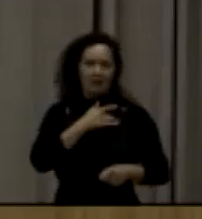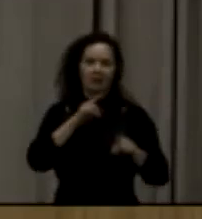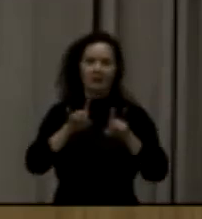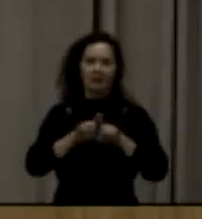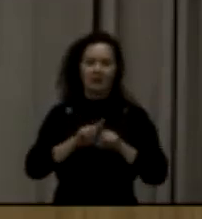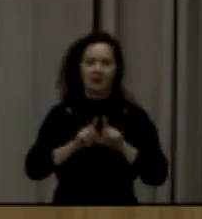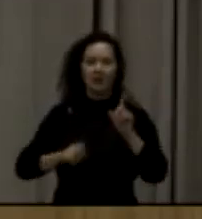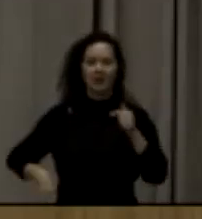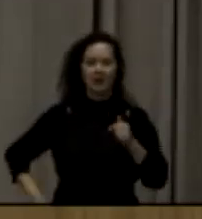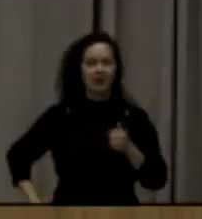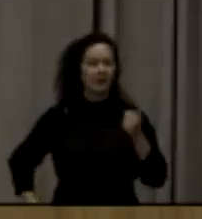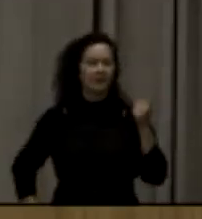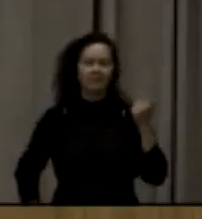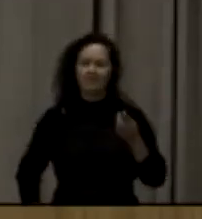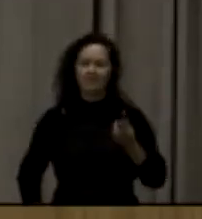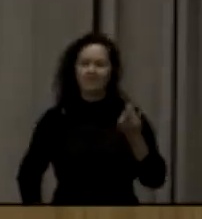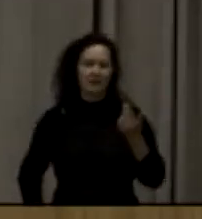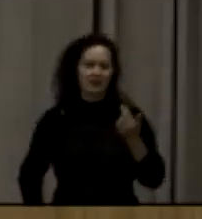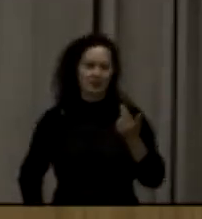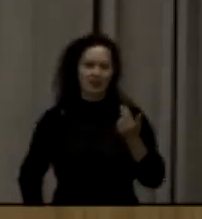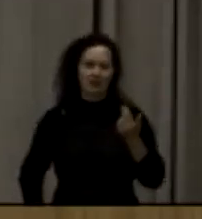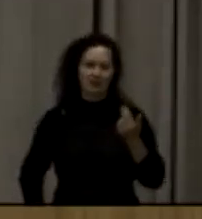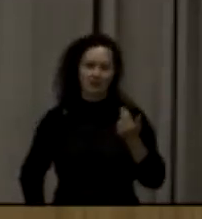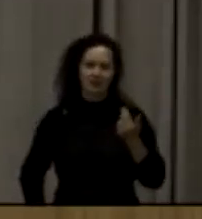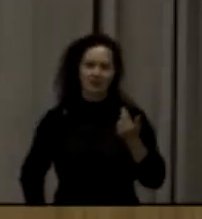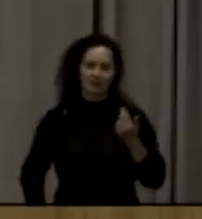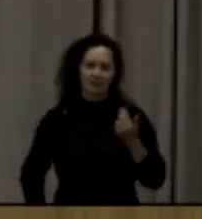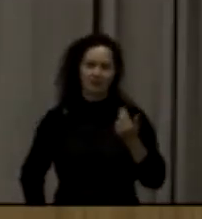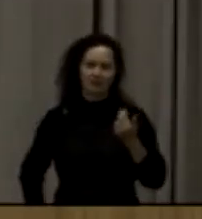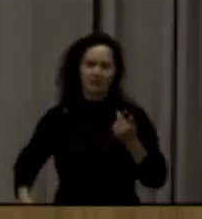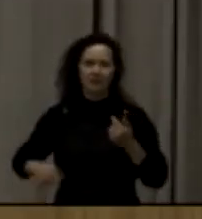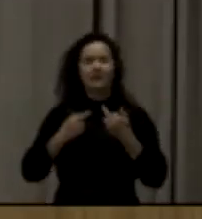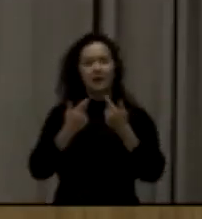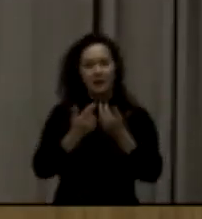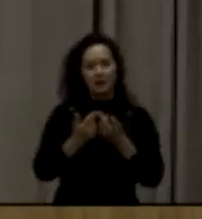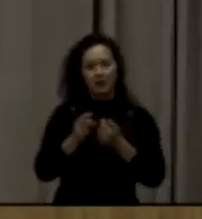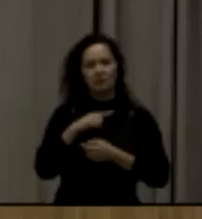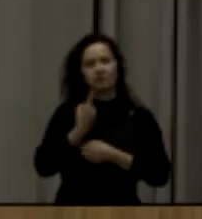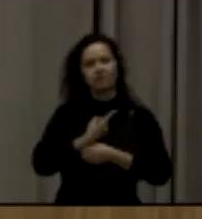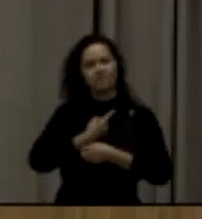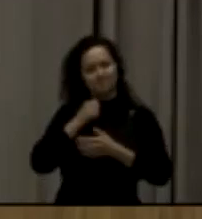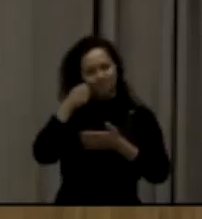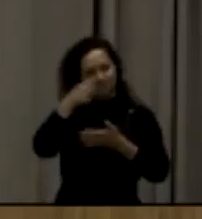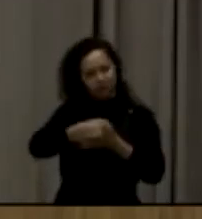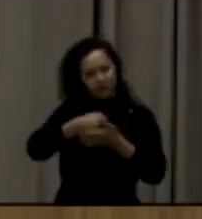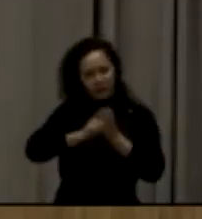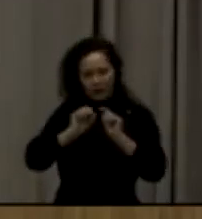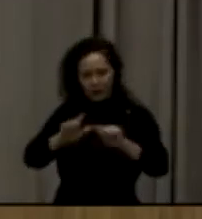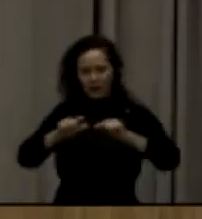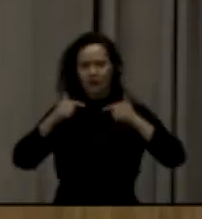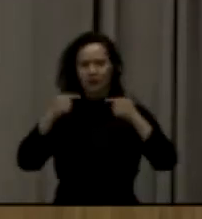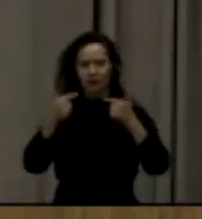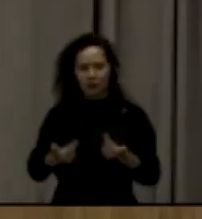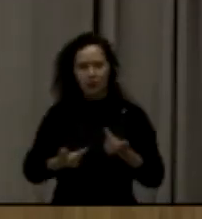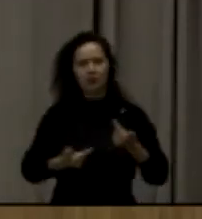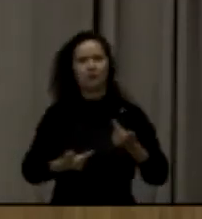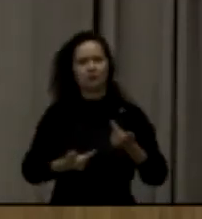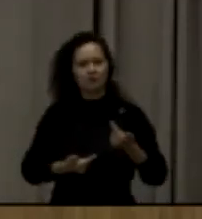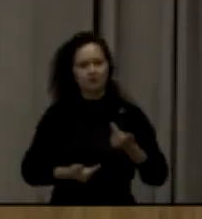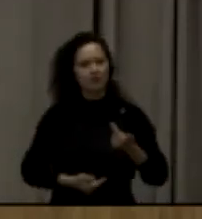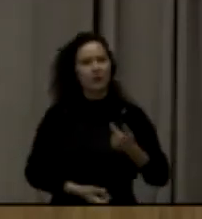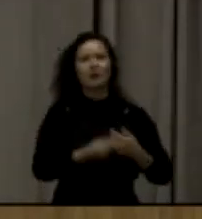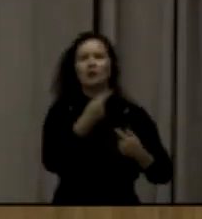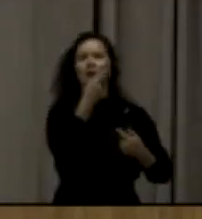também, é o mesmo, ou seja, nós temos aí profissionais da saúde que lutam por